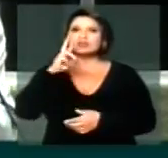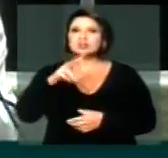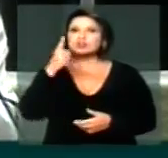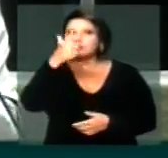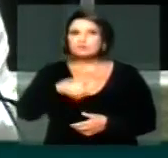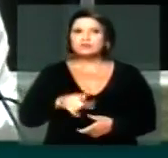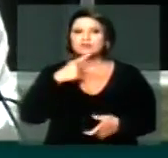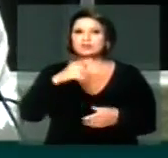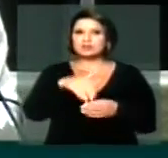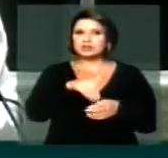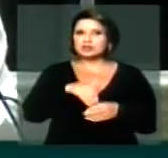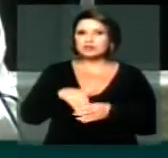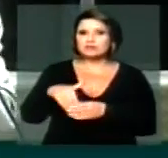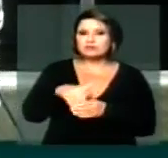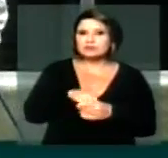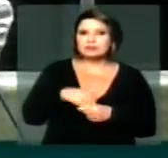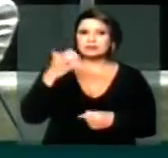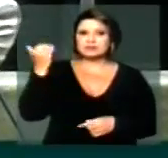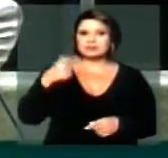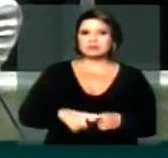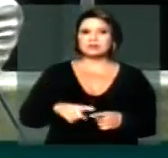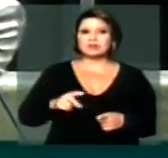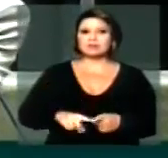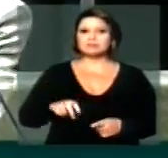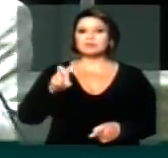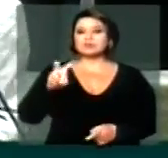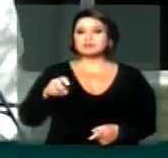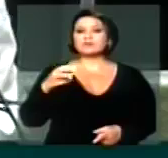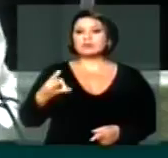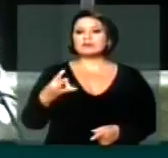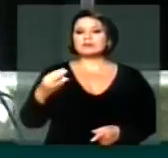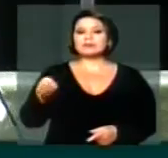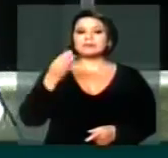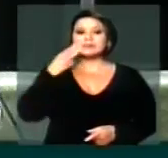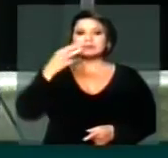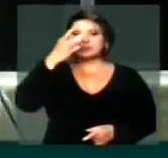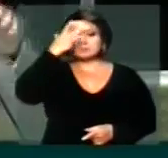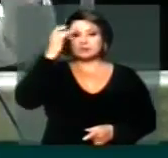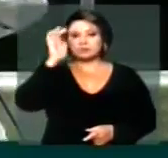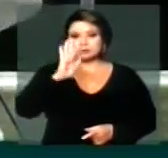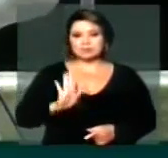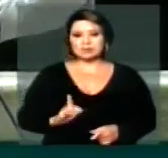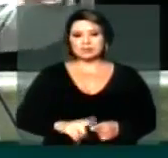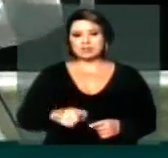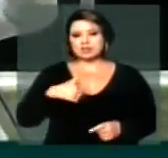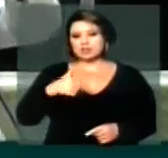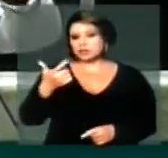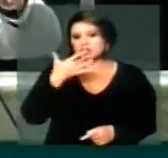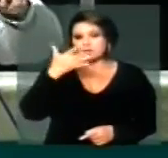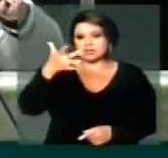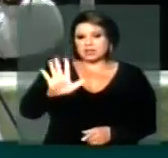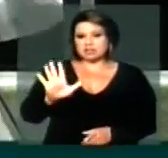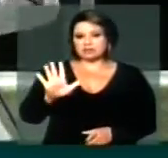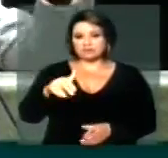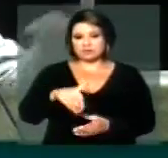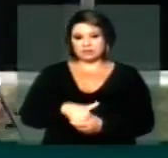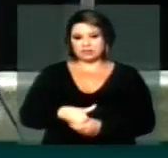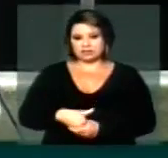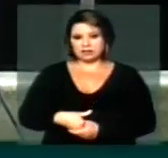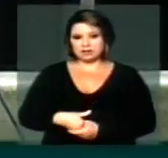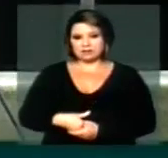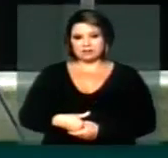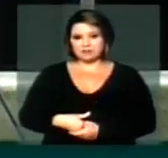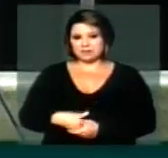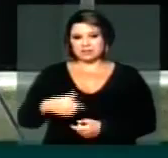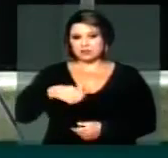urnas questionaram, porque 53 milhões de brasileiros e brasileiras não votaram em nenhum de nós, nem nos